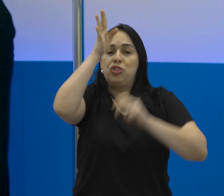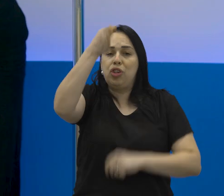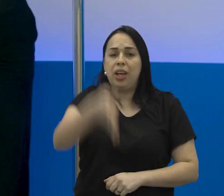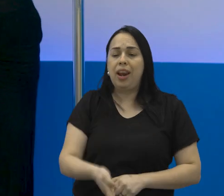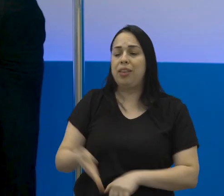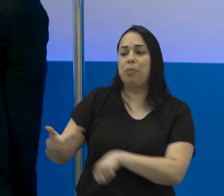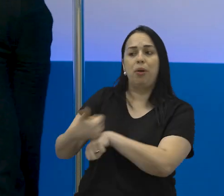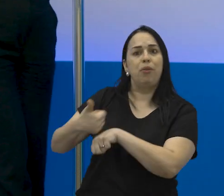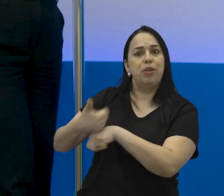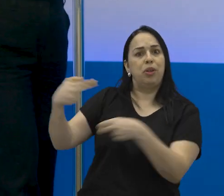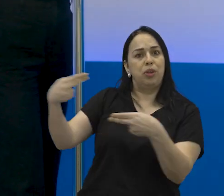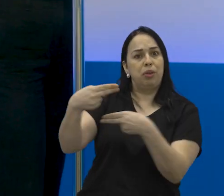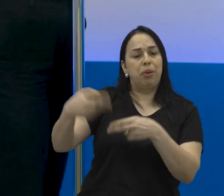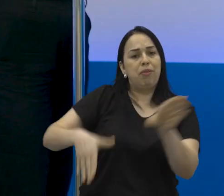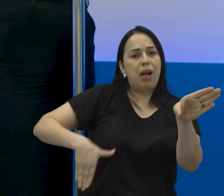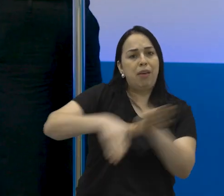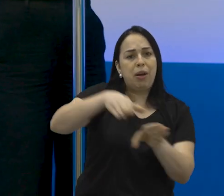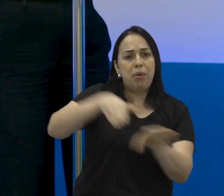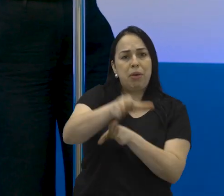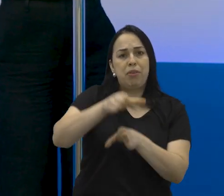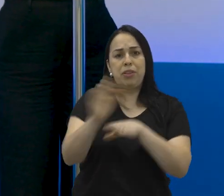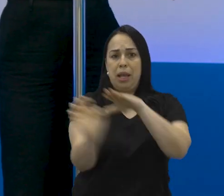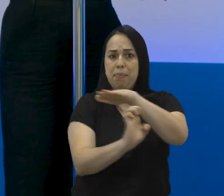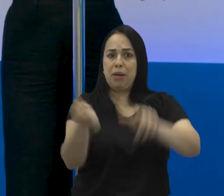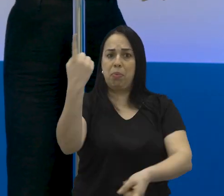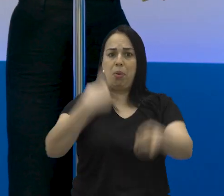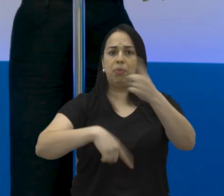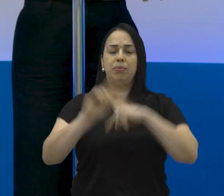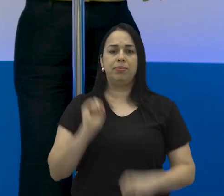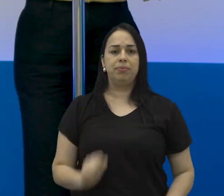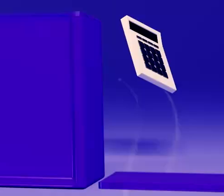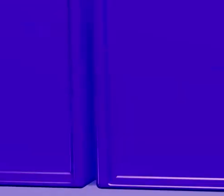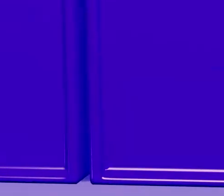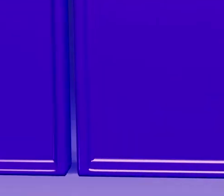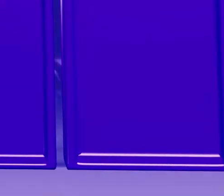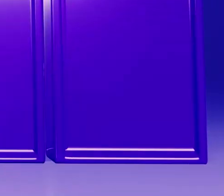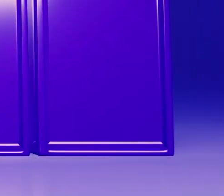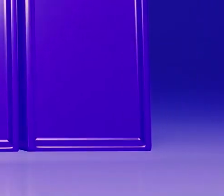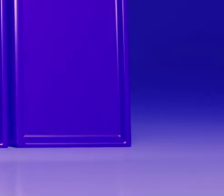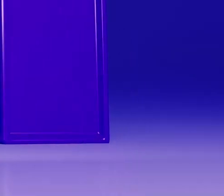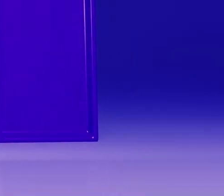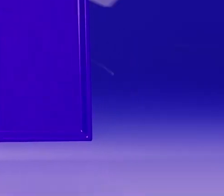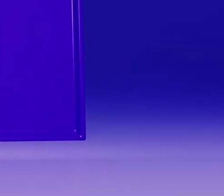do Sebrae trazem dicas para alcançar sucesso nos negócios.